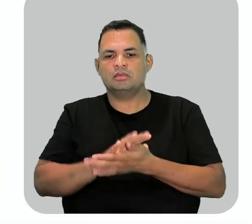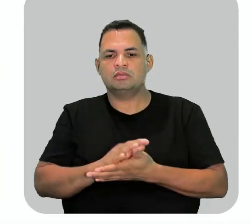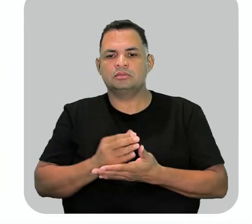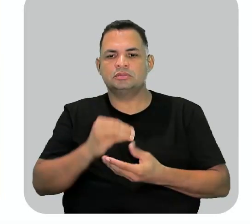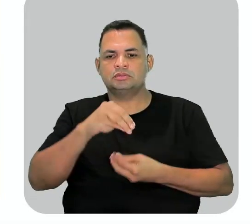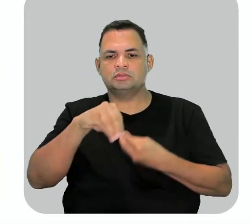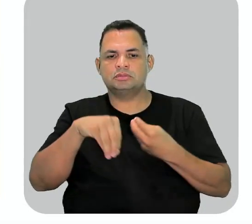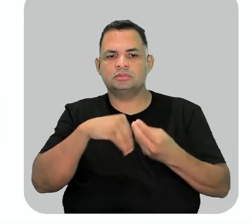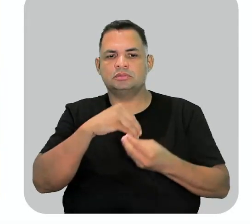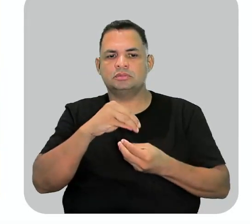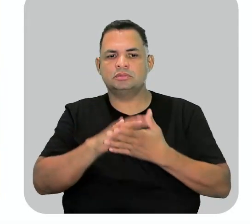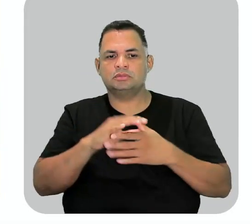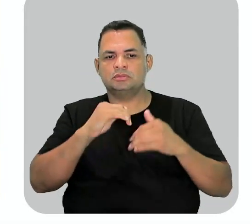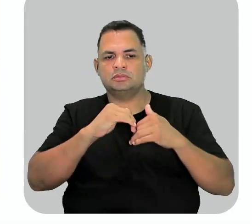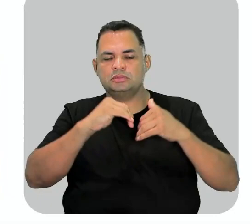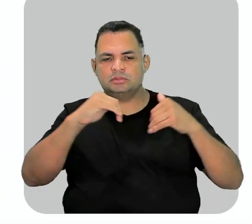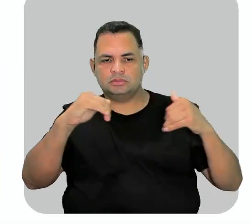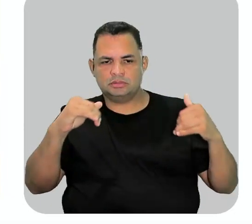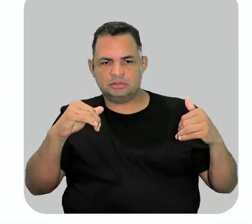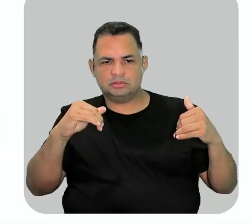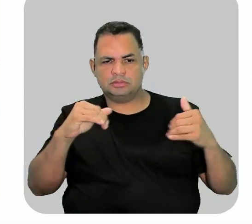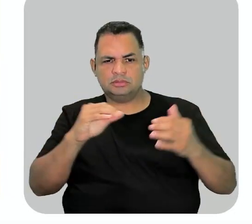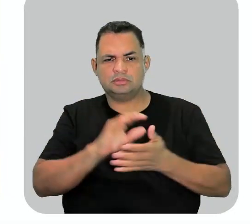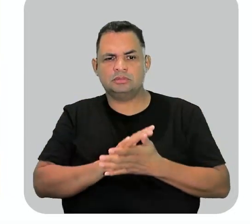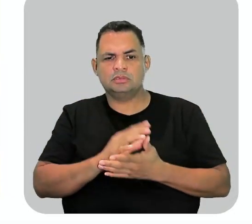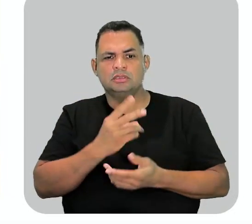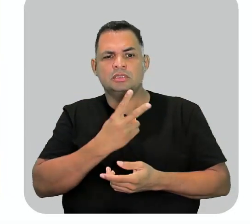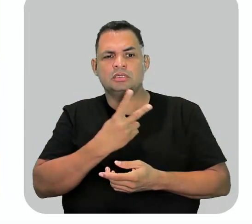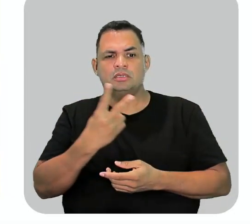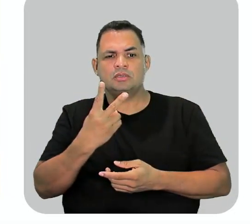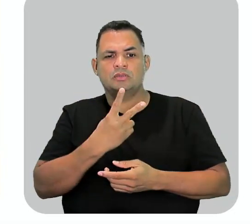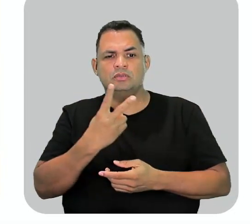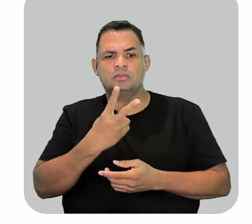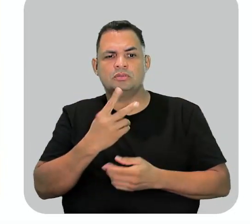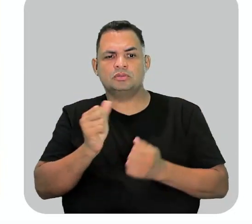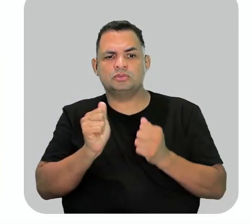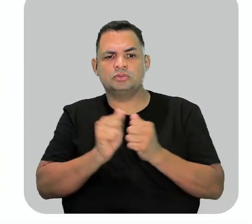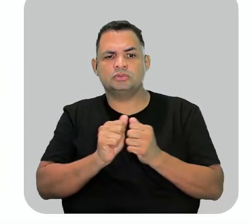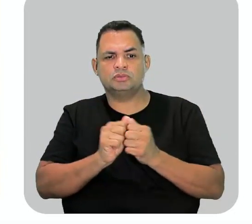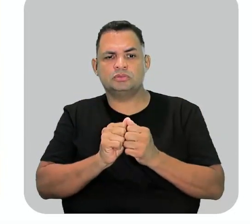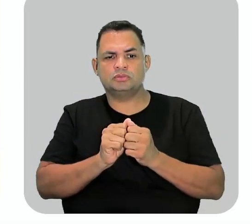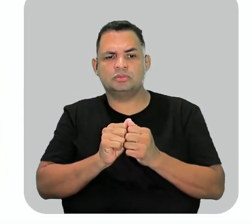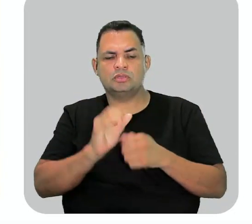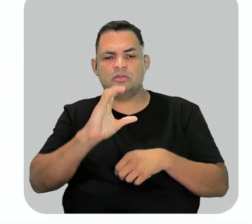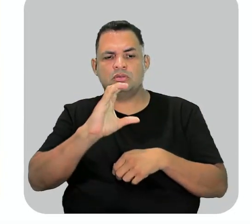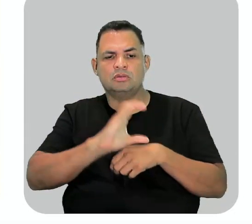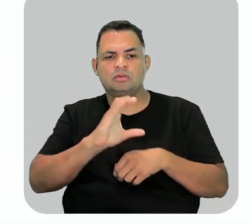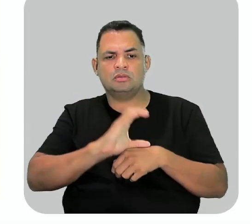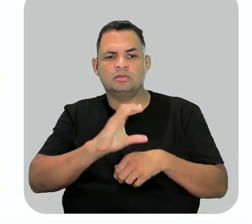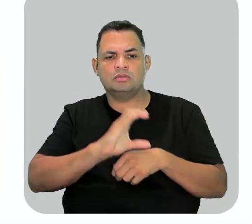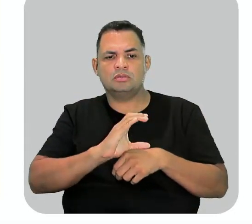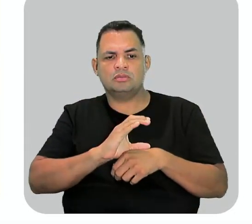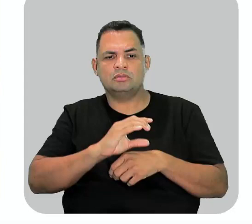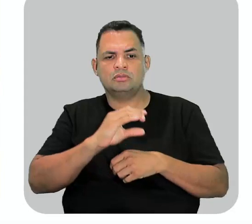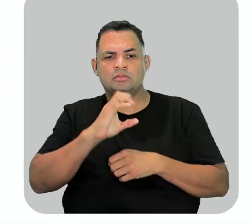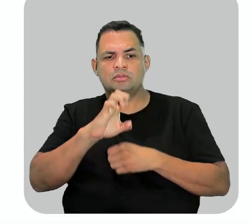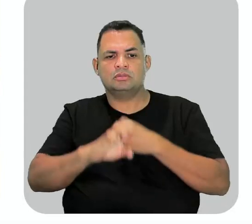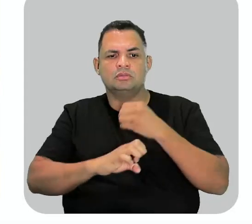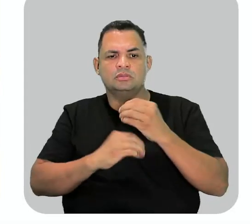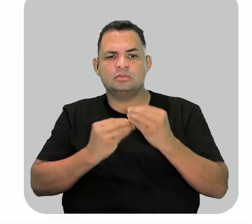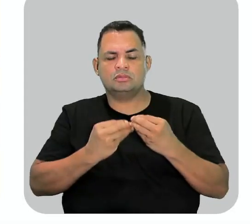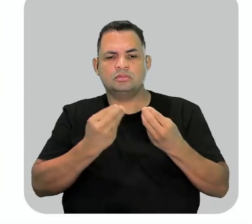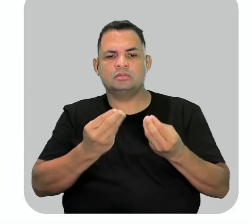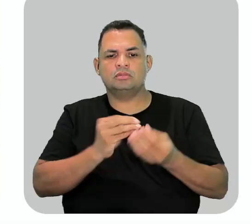foi formada pela ruptura da ligação dupla do oxigênio com o carbono. Ele ficou lá com os elétrons